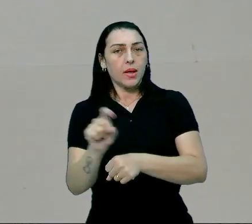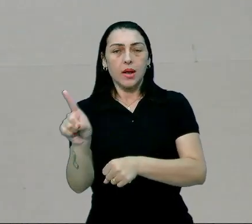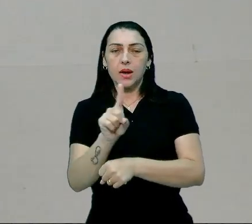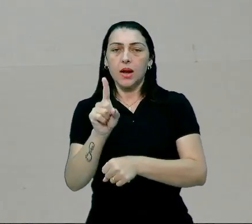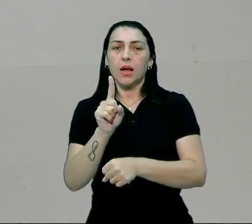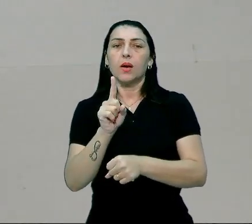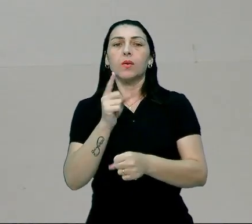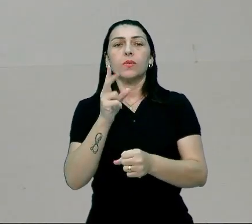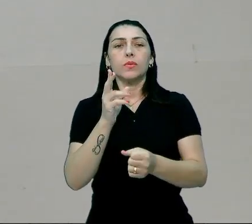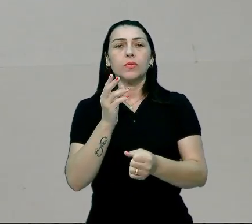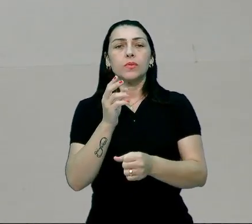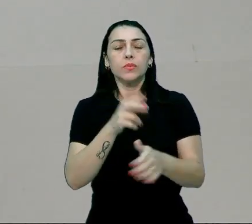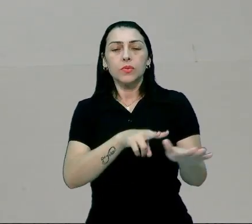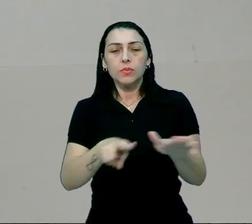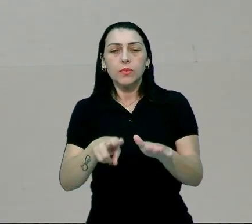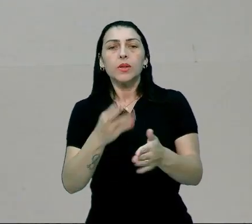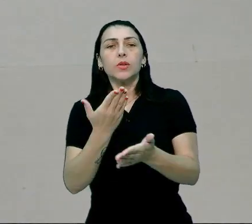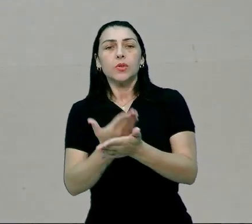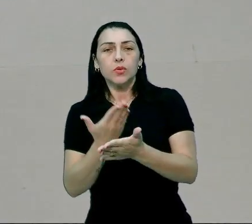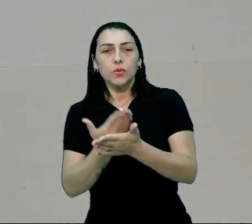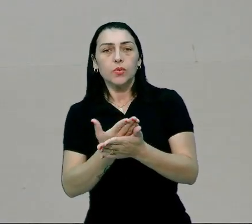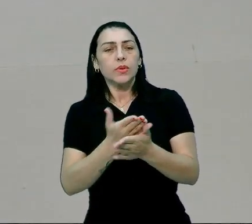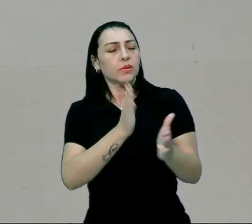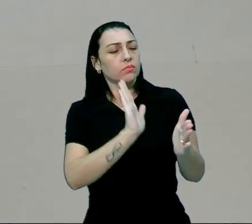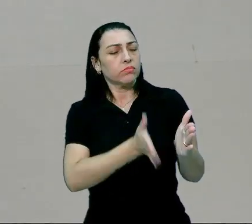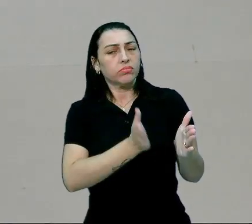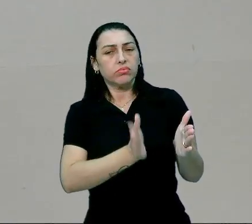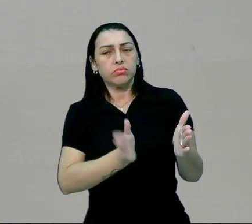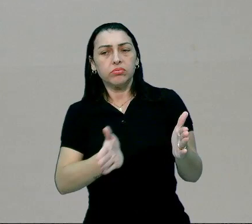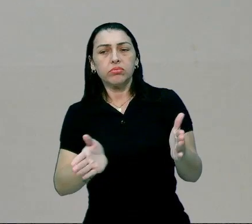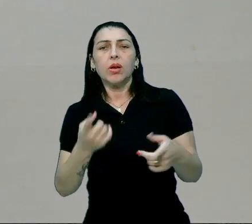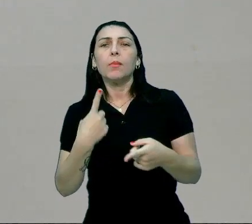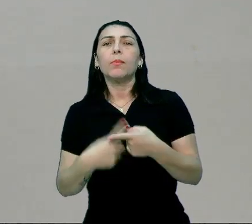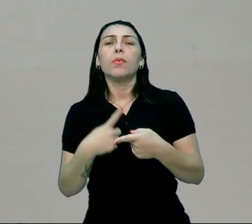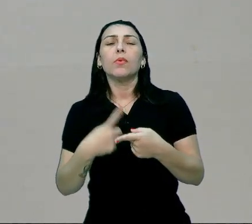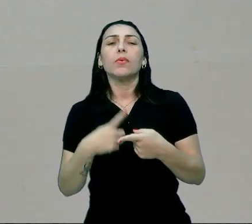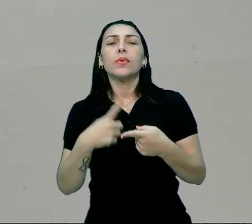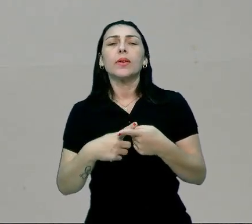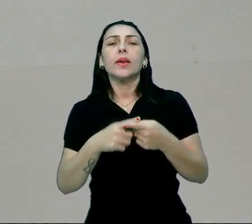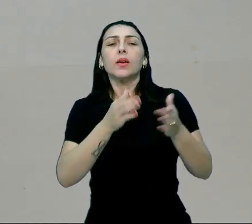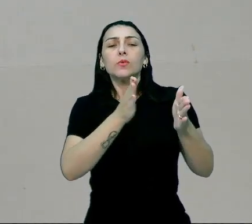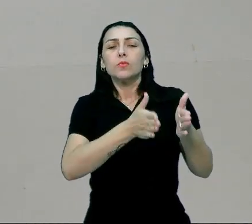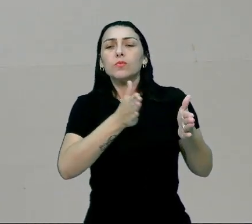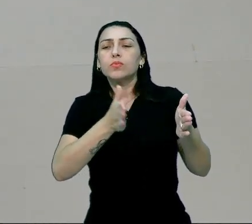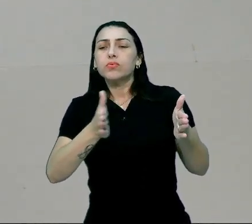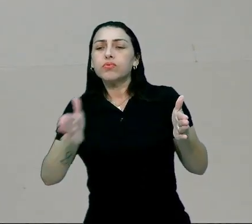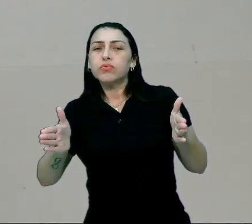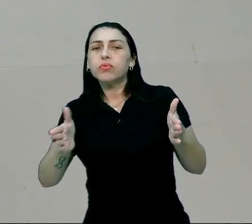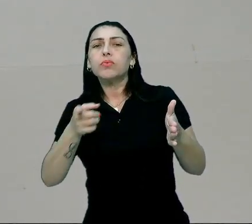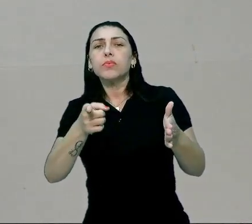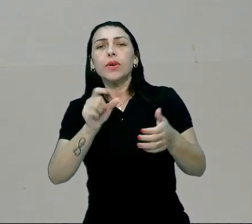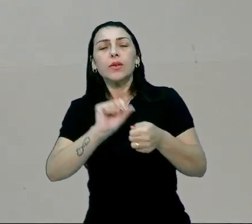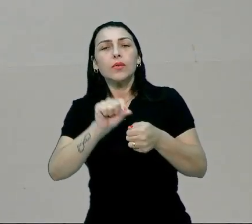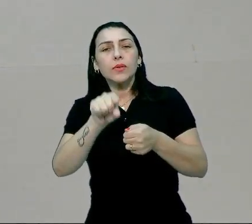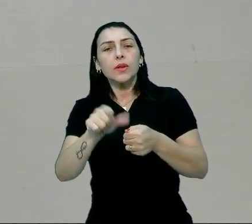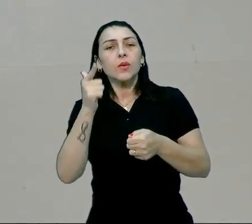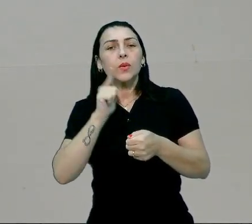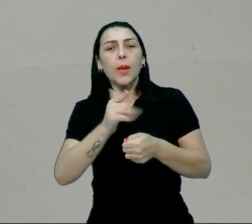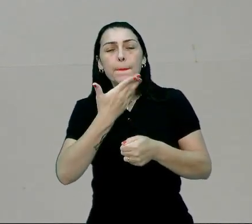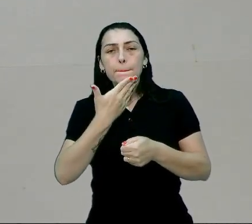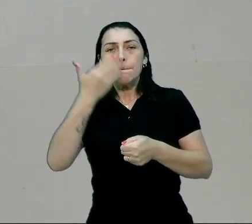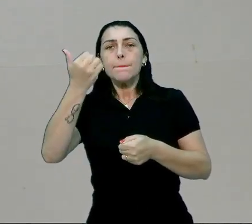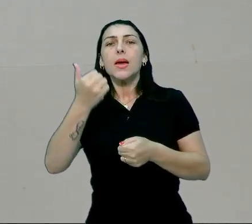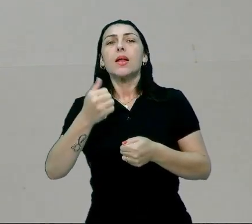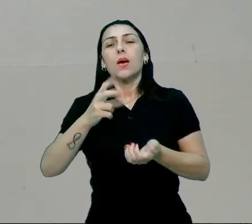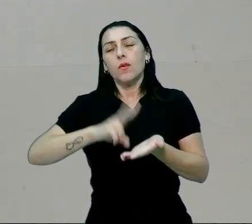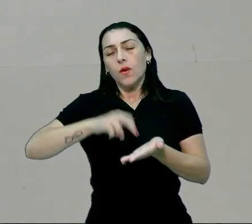gente. Estudou uma semana, passa uma semana sem estudar. Por quê, professora? Porque é o processo contínuo que faz com que você